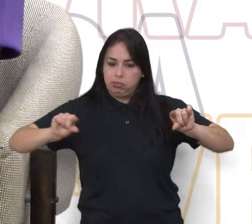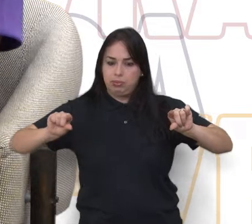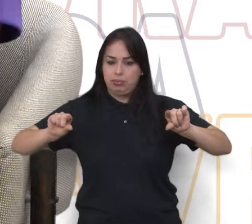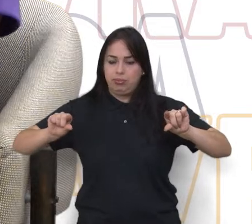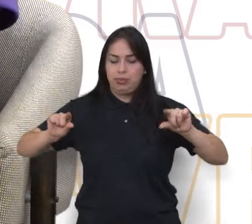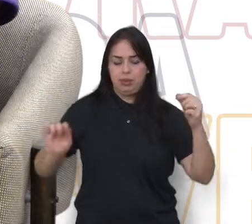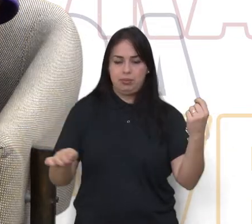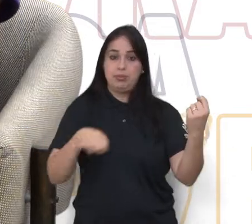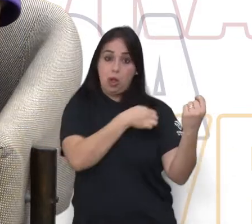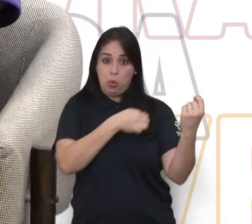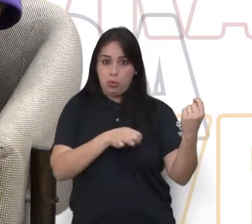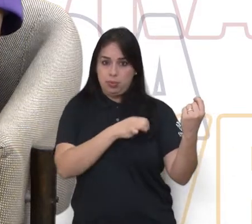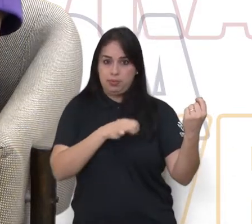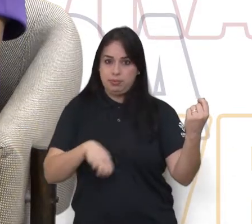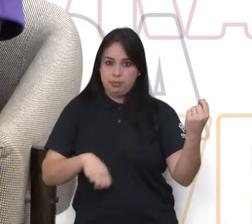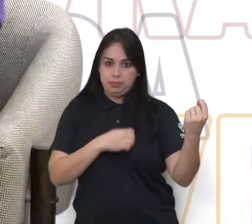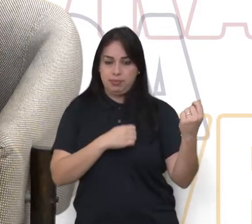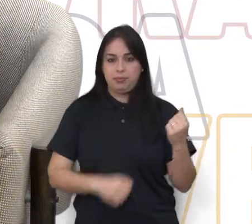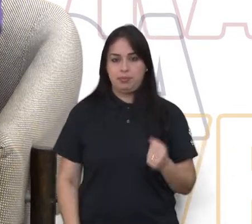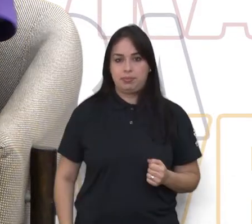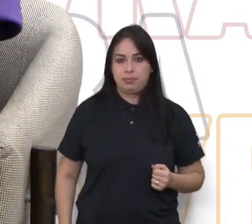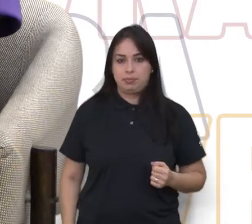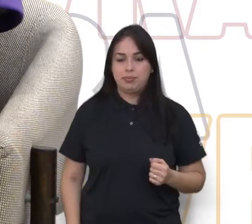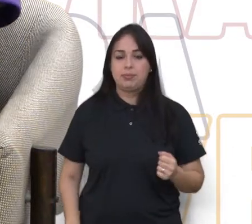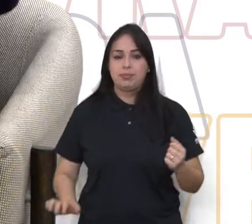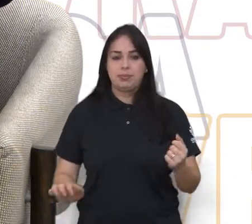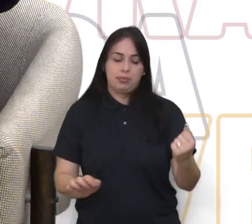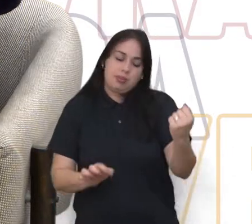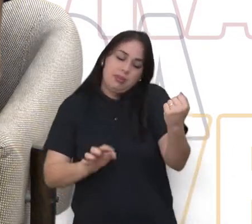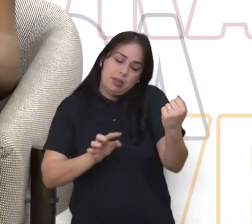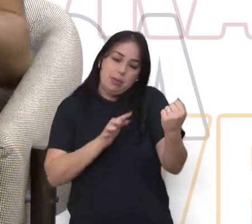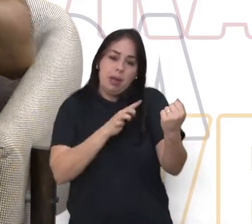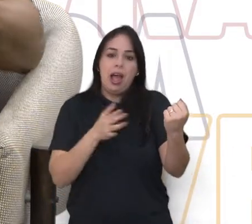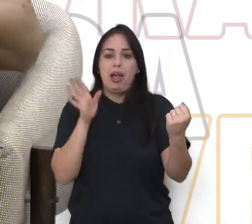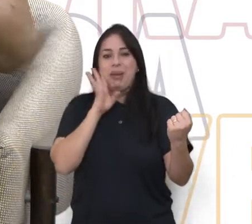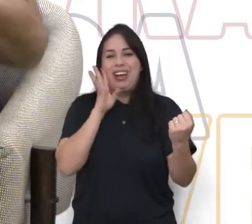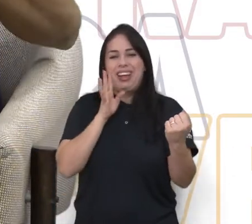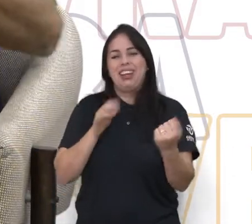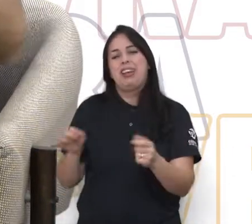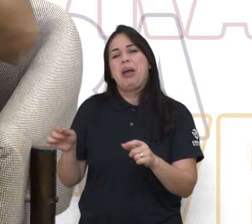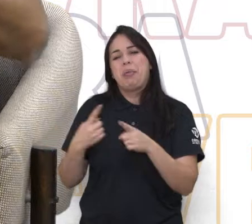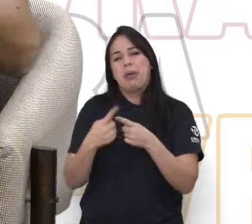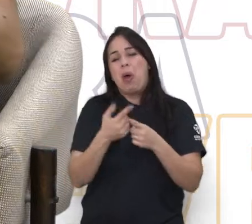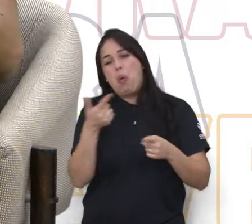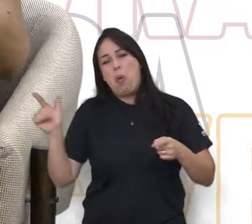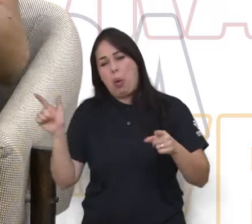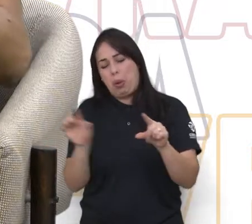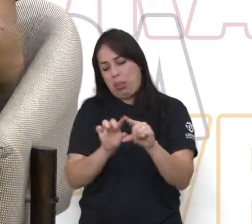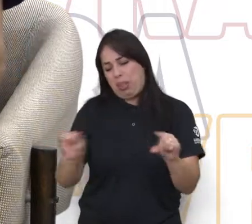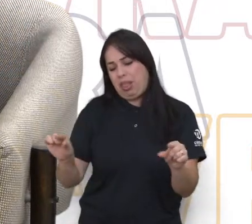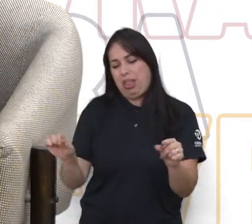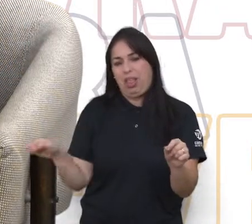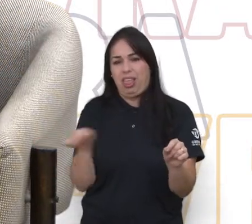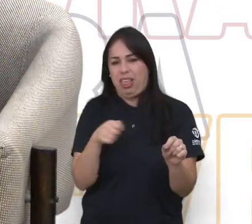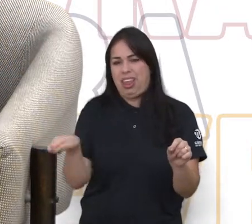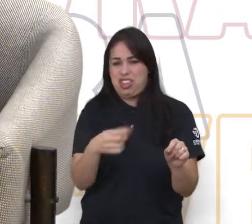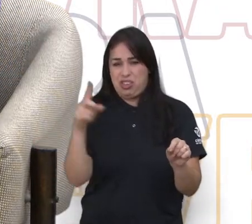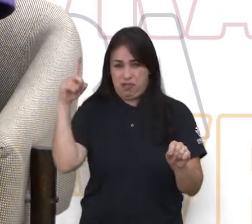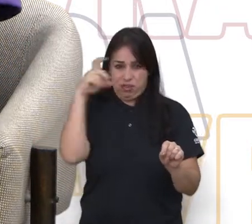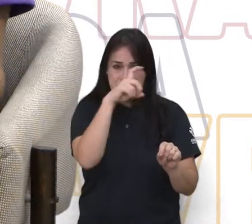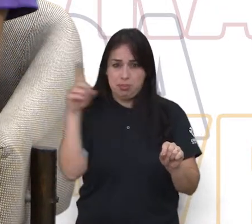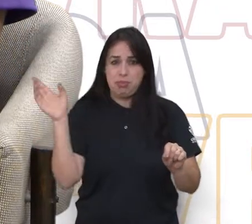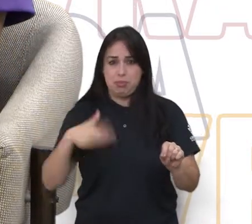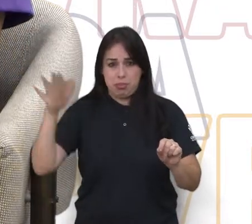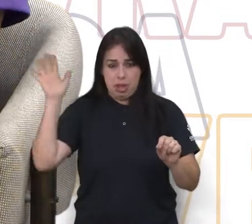né? Ele é tocado apoiado no corpo, que eu acho mais legal, porque o reco-reco às vezes fica solto, aquele apoiado